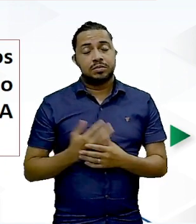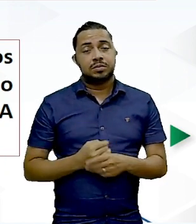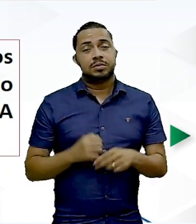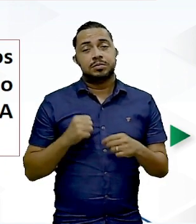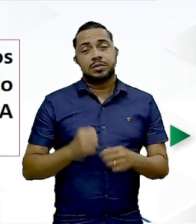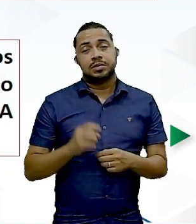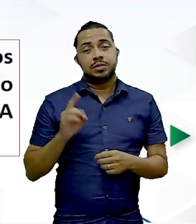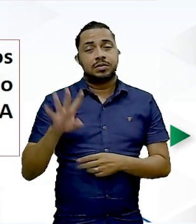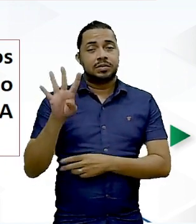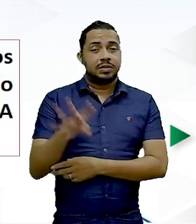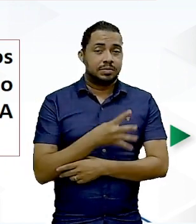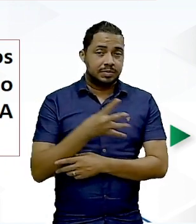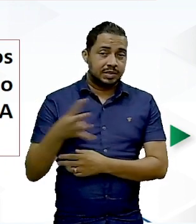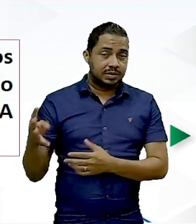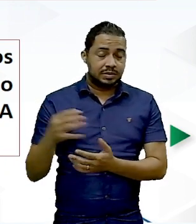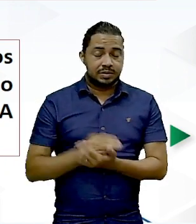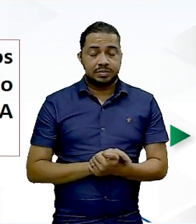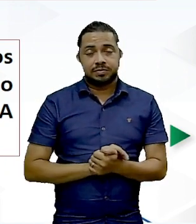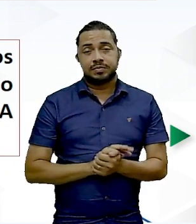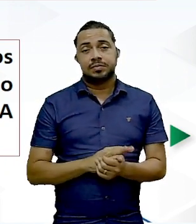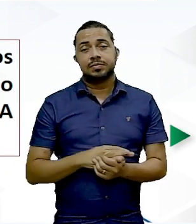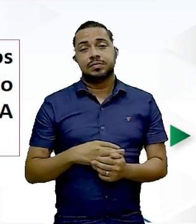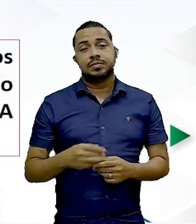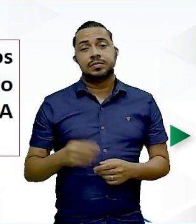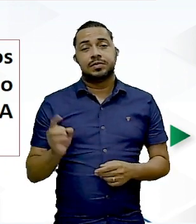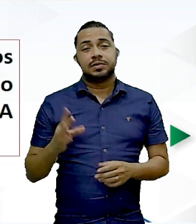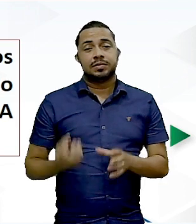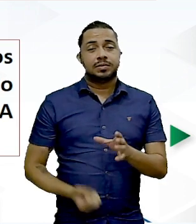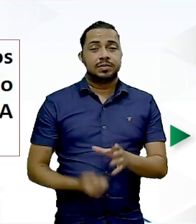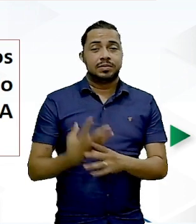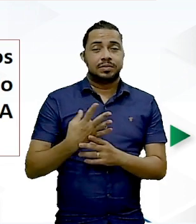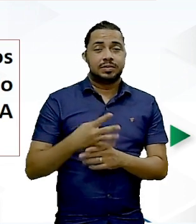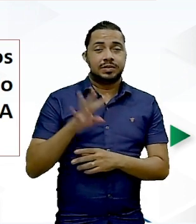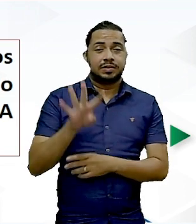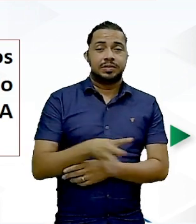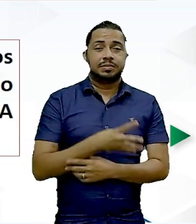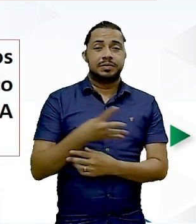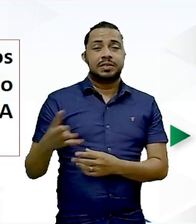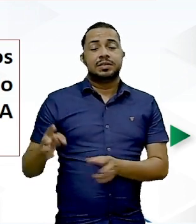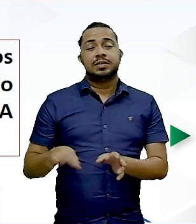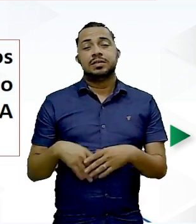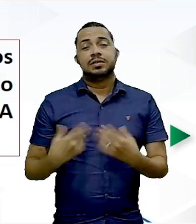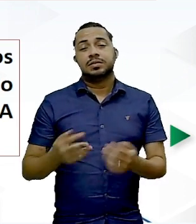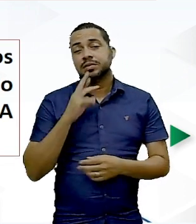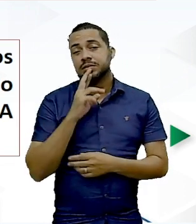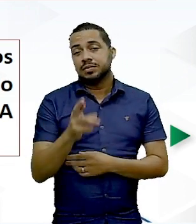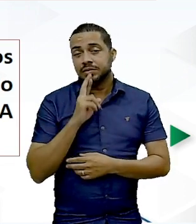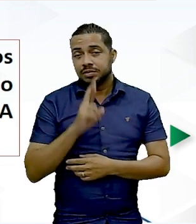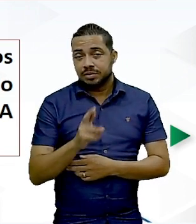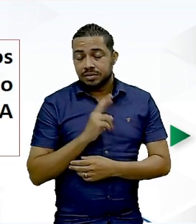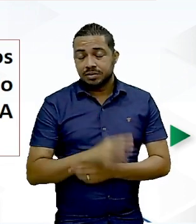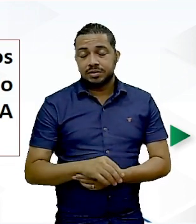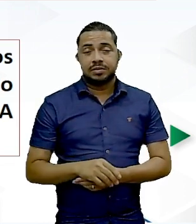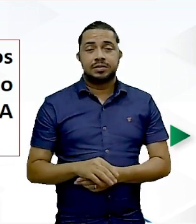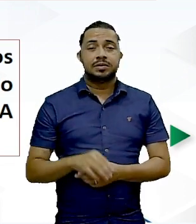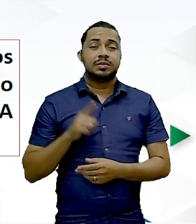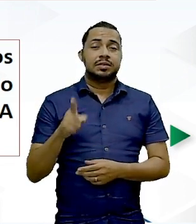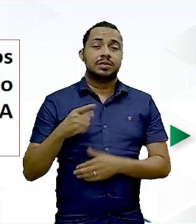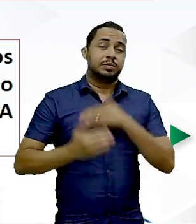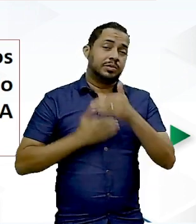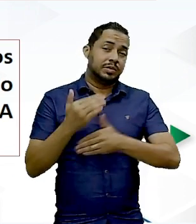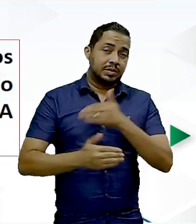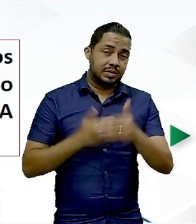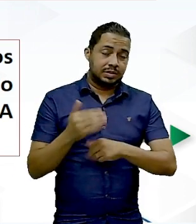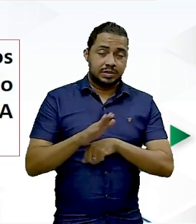só a tabela, tá bom? Mas o gráfico só surge a partir da tabela. Então, os resultados obtidos nesse processo